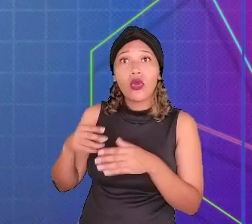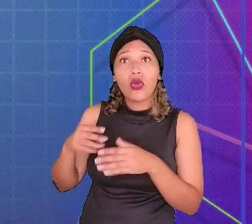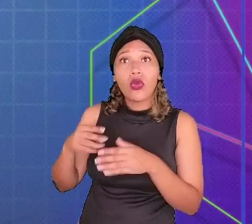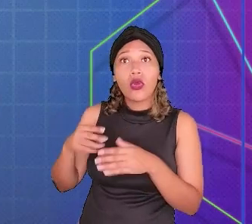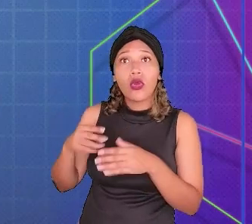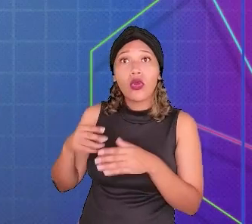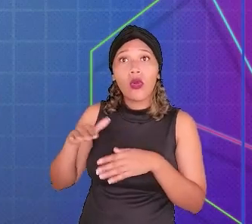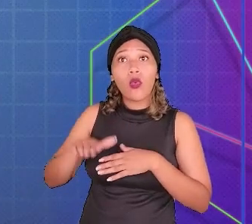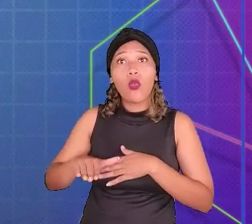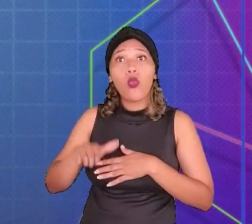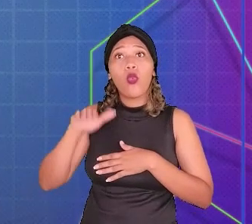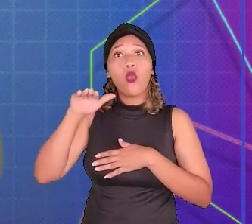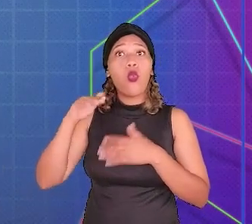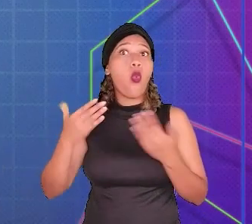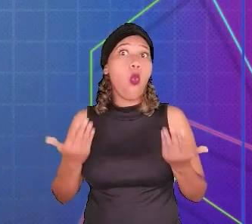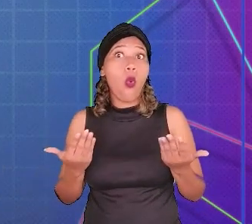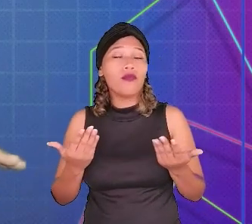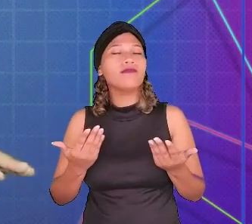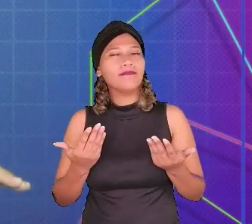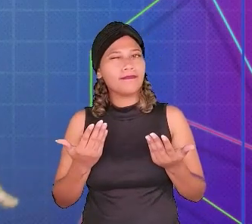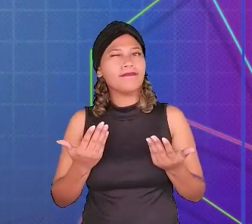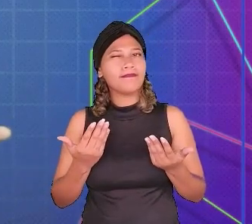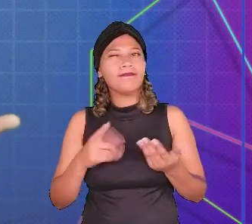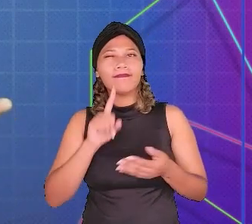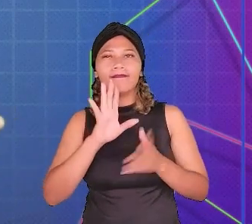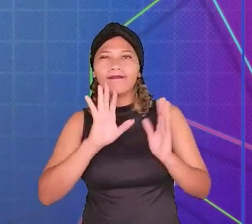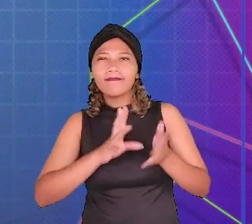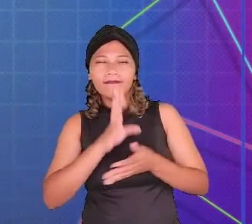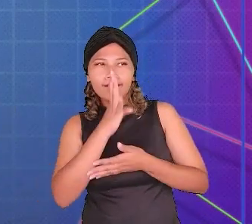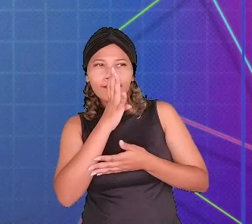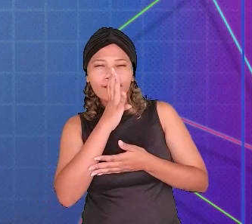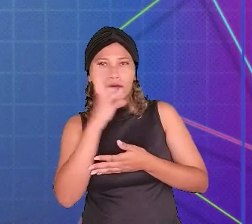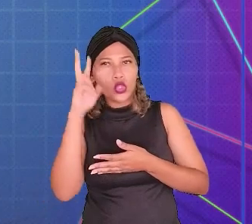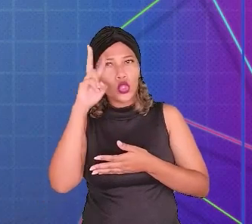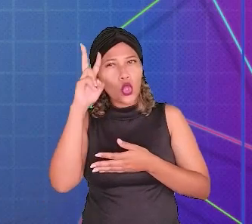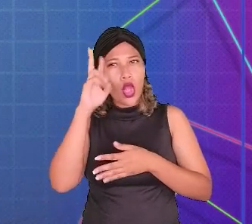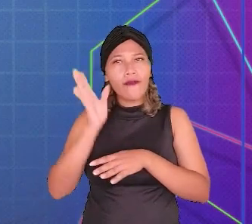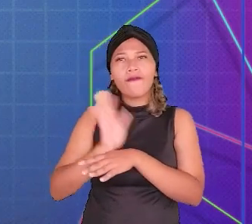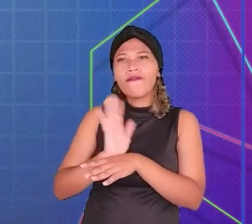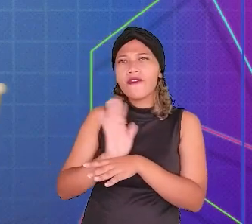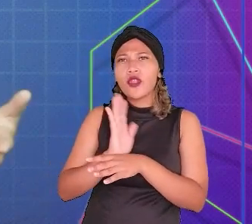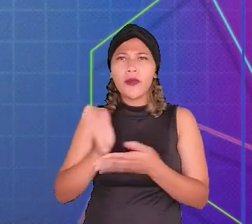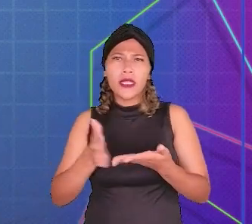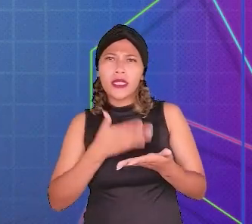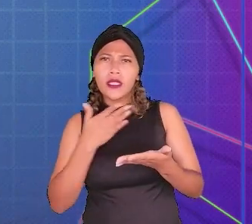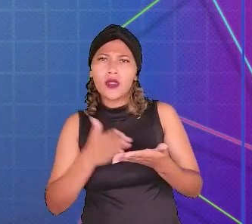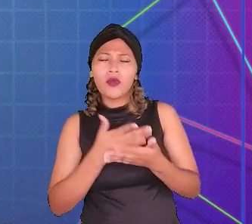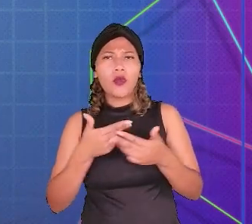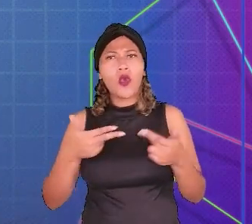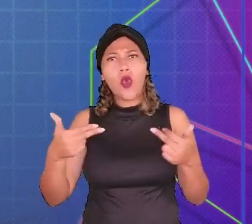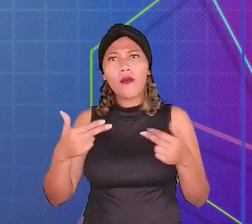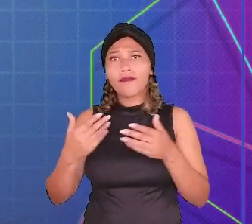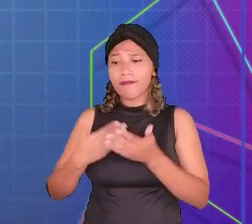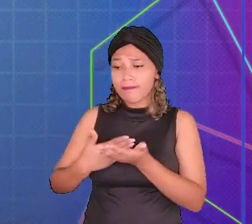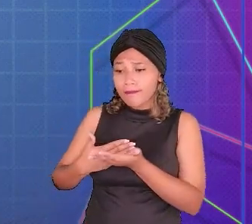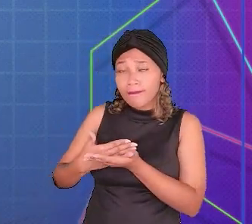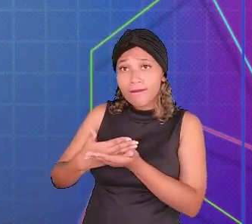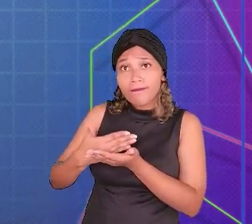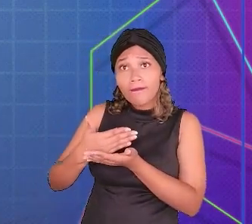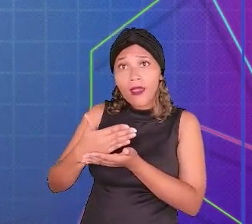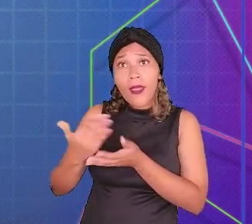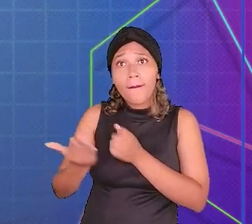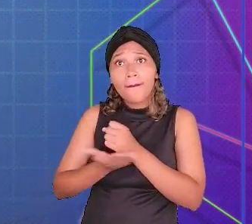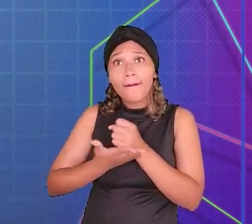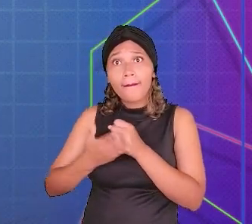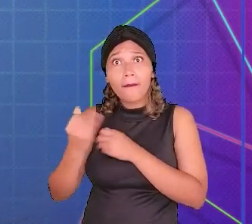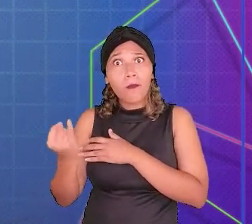Aspectos sociais de um personagem. Vamos lá. Muitas vezes você já se deparou com histórias em filmes, livros e games em que a origem do personagem principal